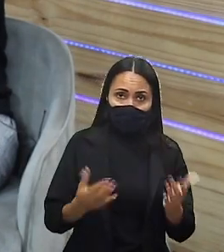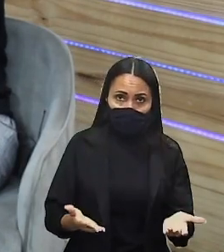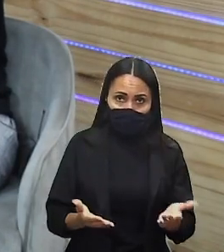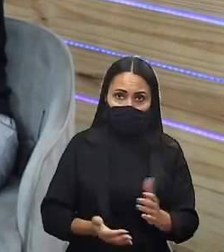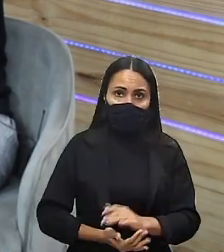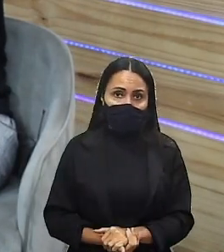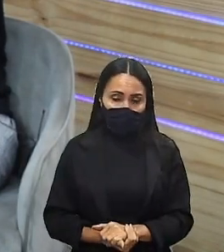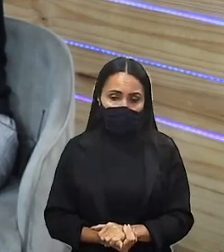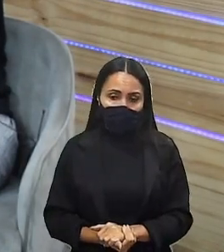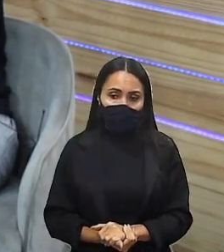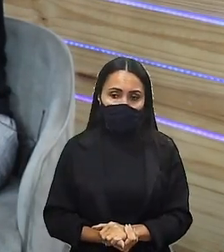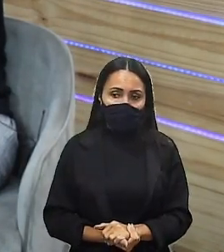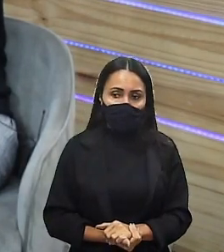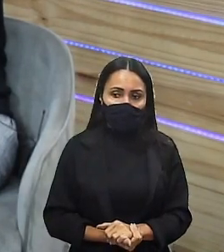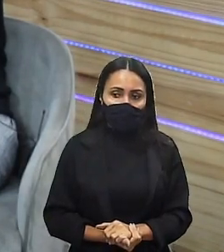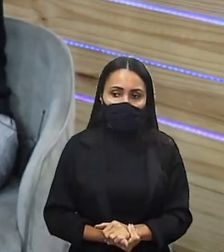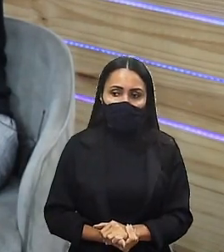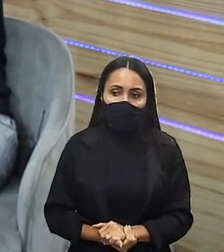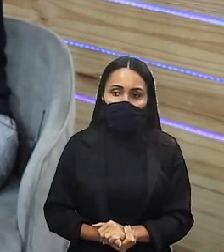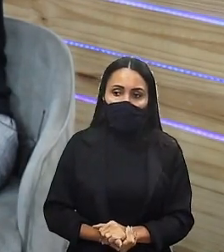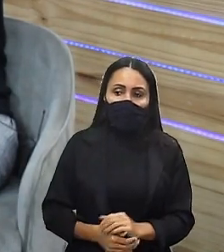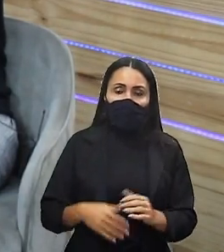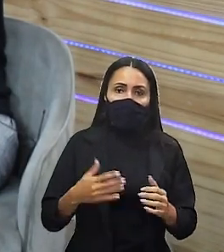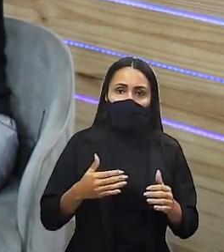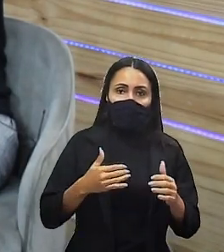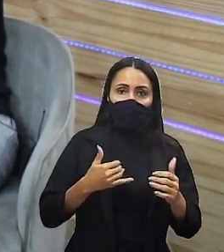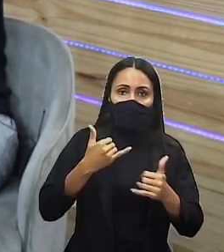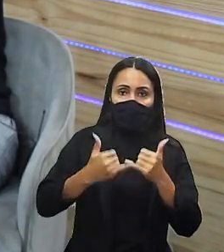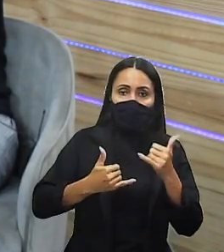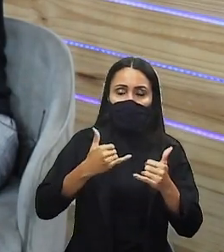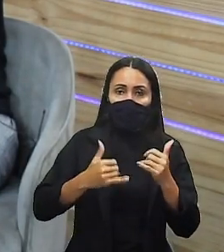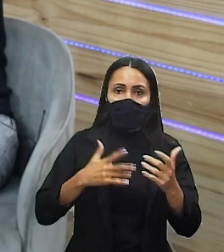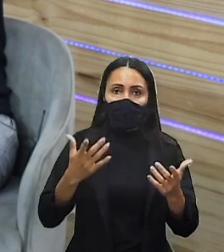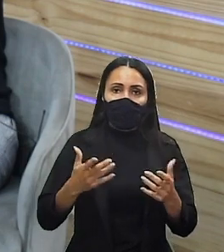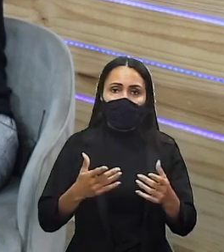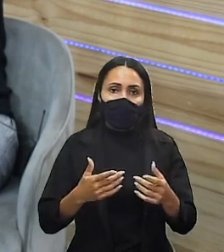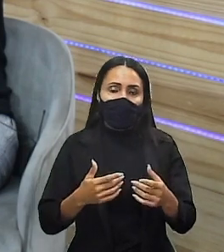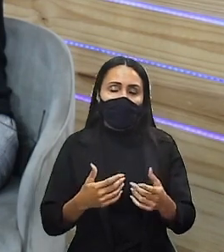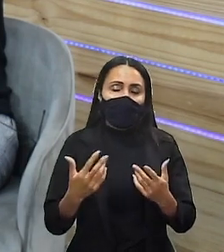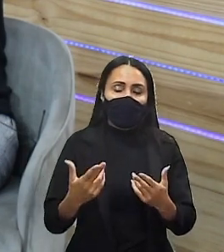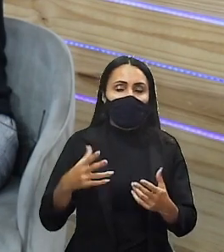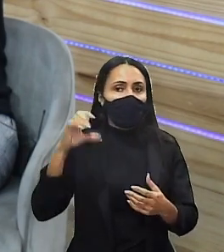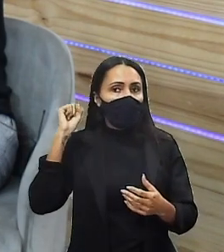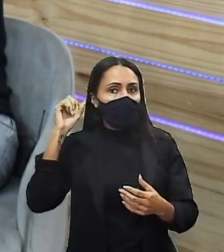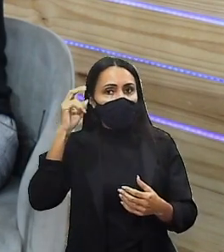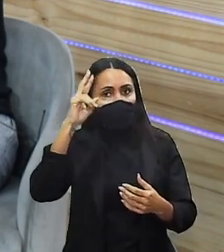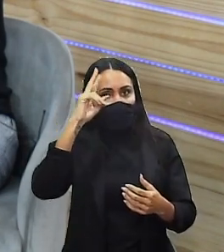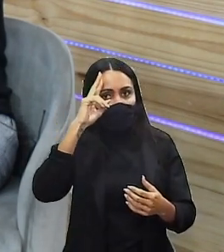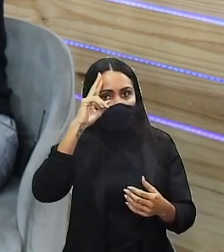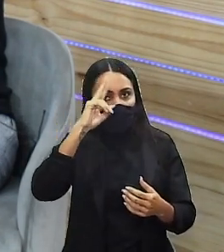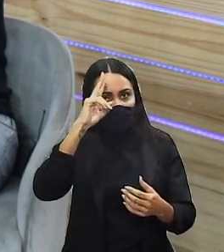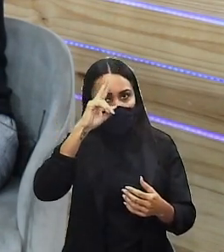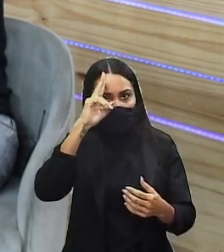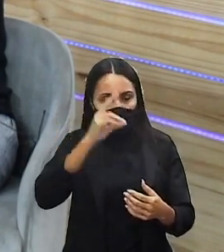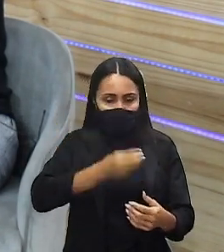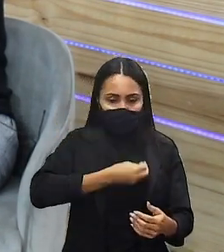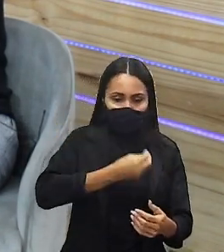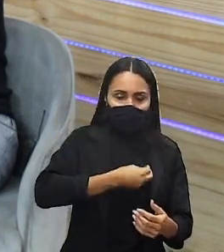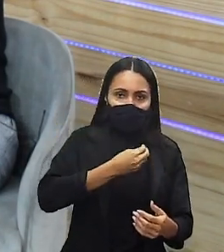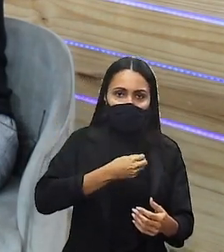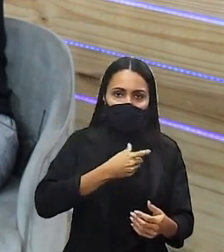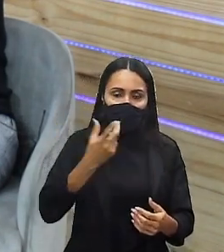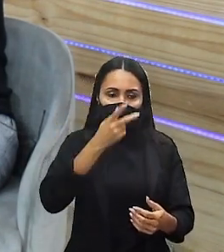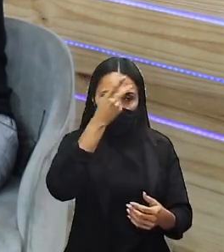né? A gente colocar o sapato do outro, a gente, ao mesmo tempo, ouvir a história do outro. E o Museu da Empatia tem